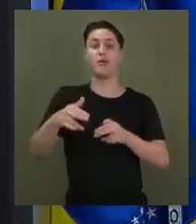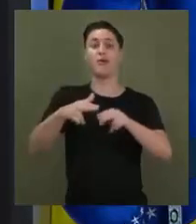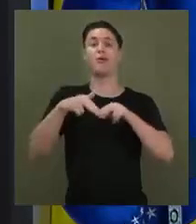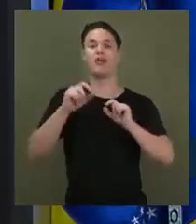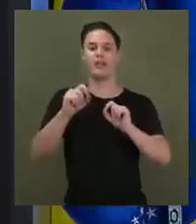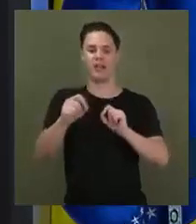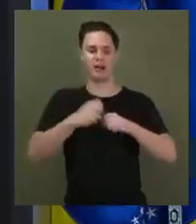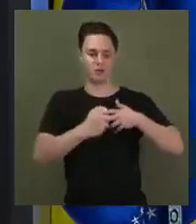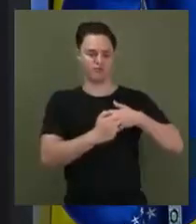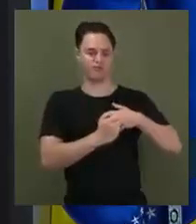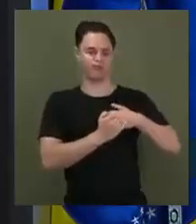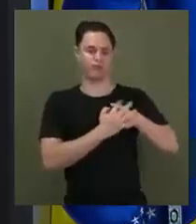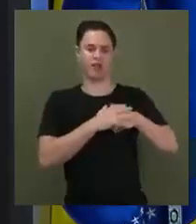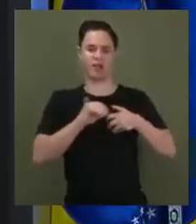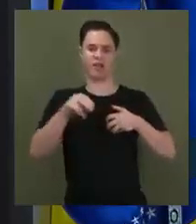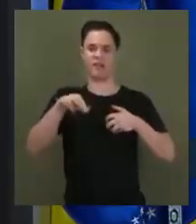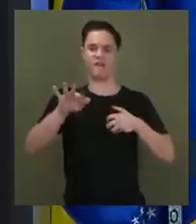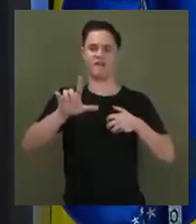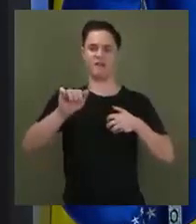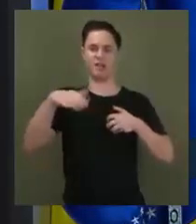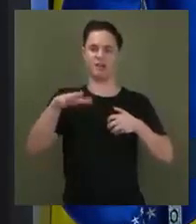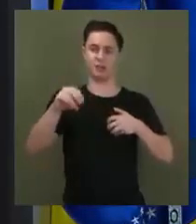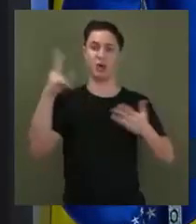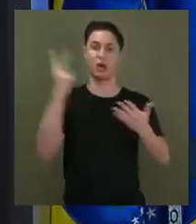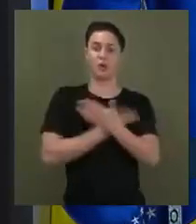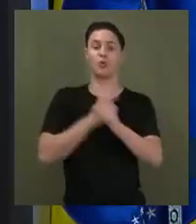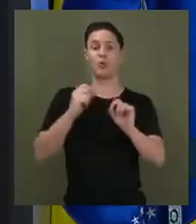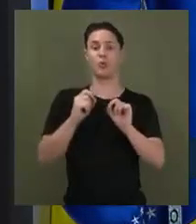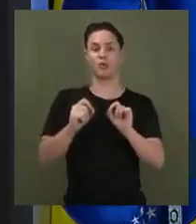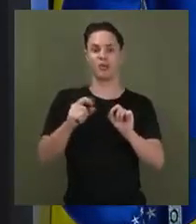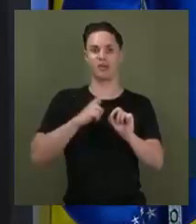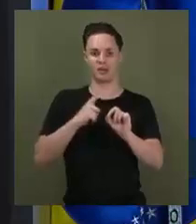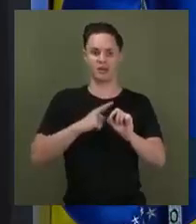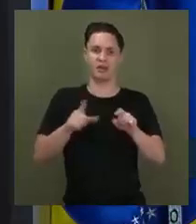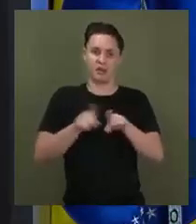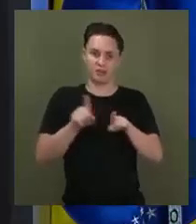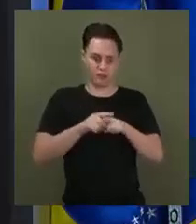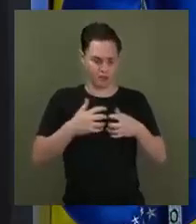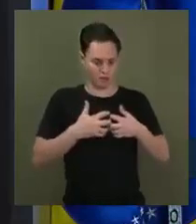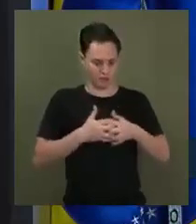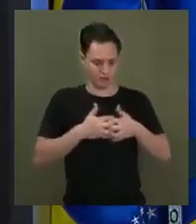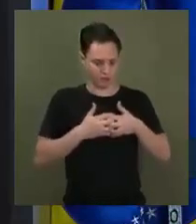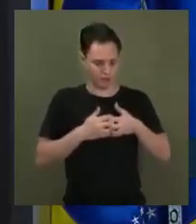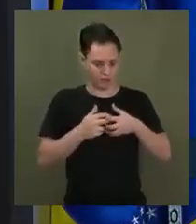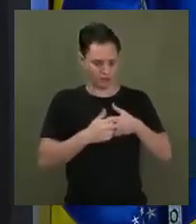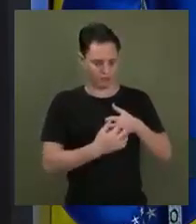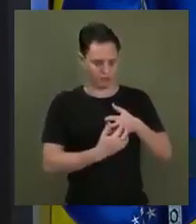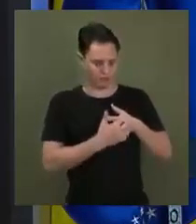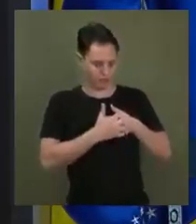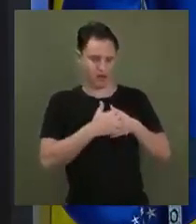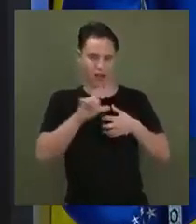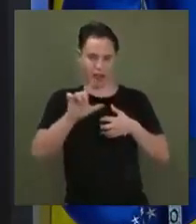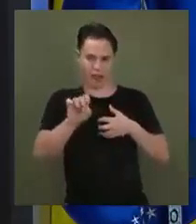inflamatória da miocardite, ocorrendo cicatrização e formação de cicatrizes e lesões